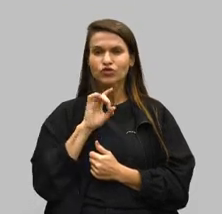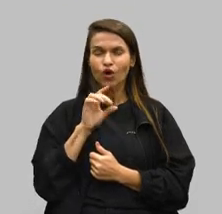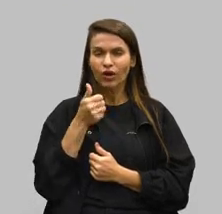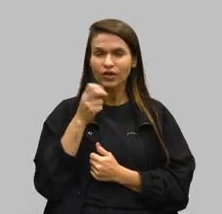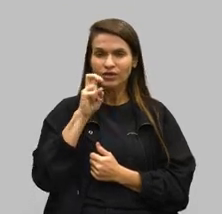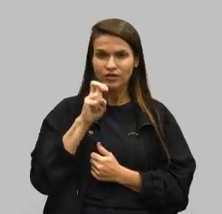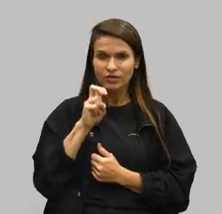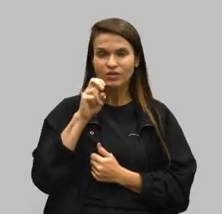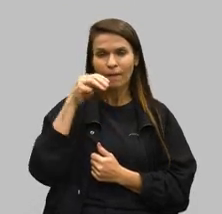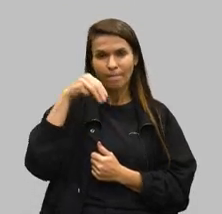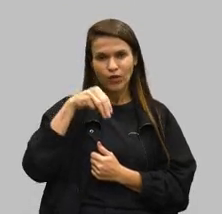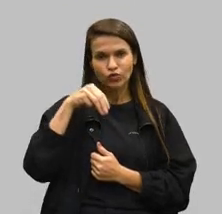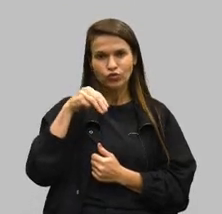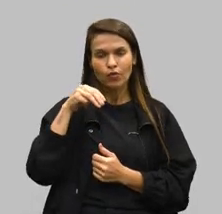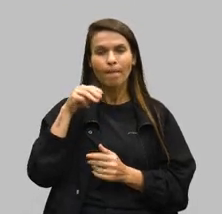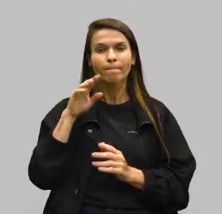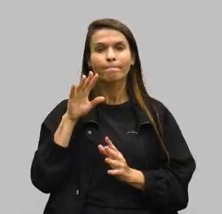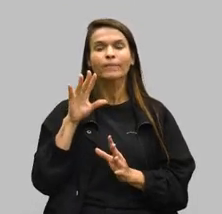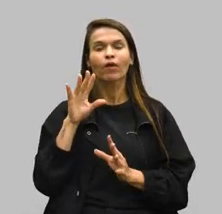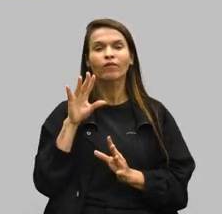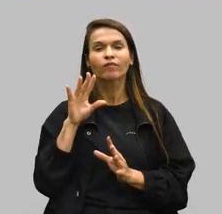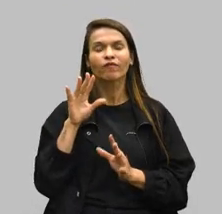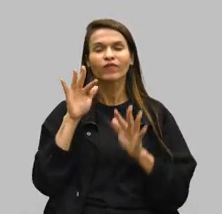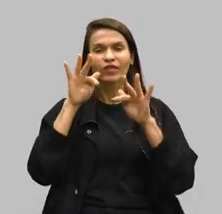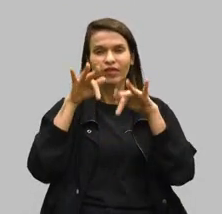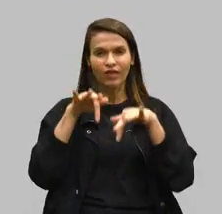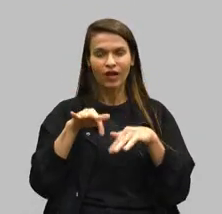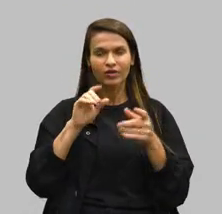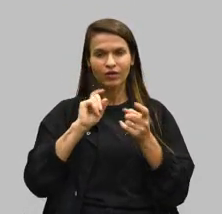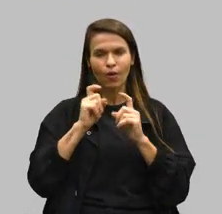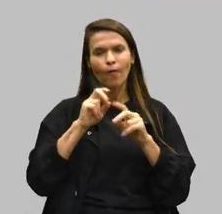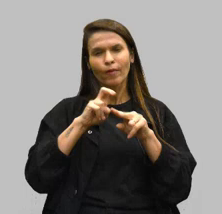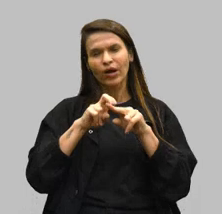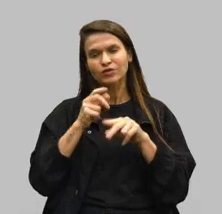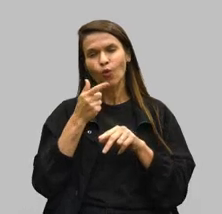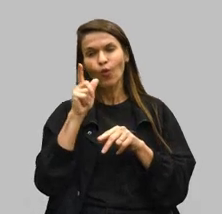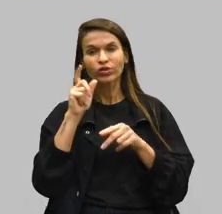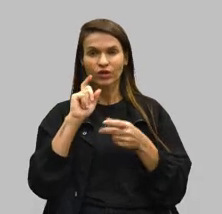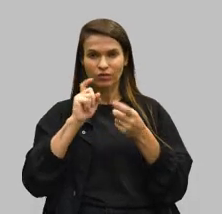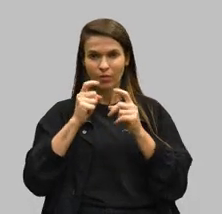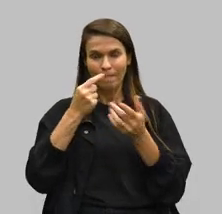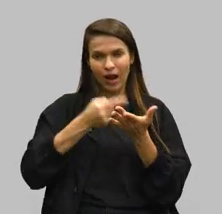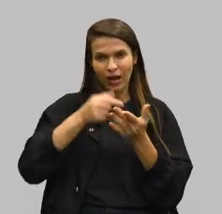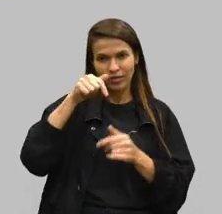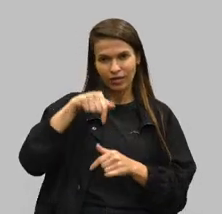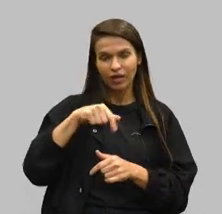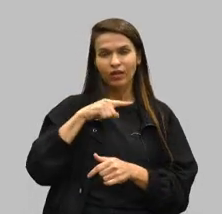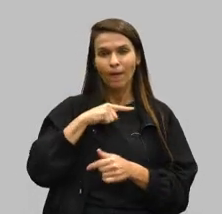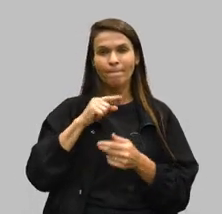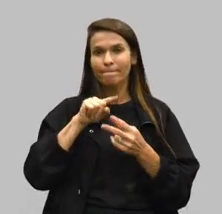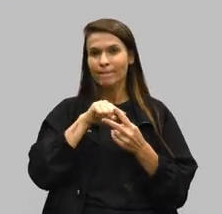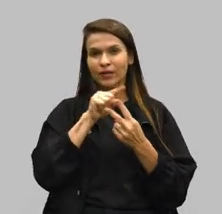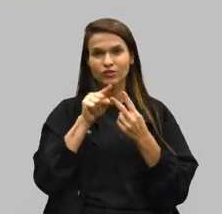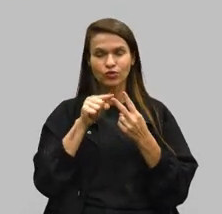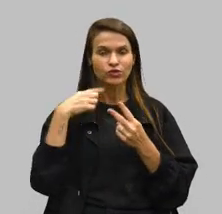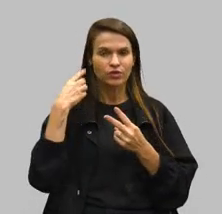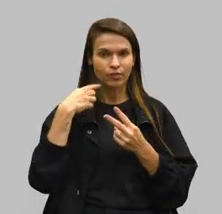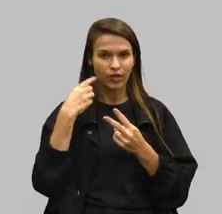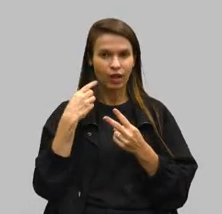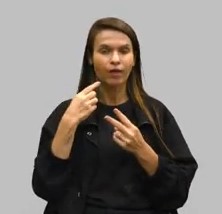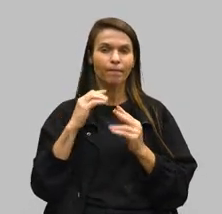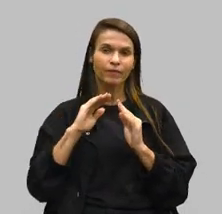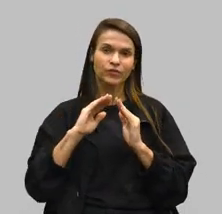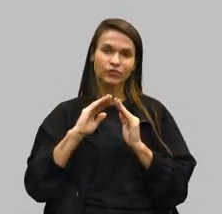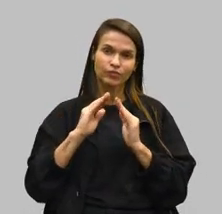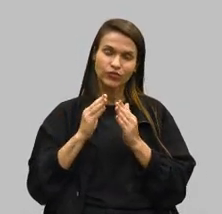minutos para concluir essa reunião em função de outro as reuniões marcadas aqui temos mais dois deputados inscritos queria pedir para que a gente